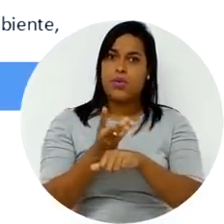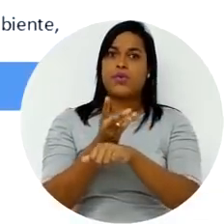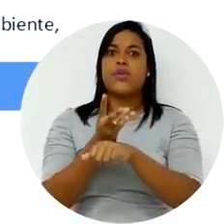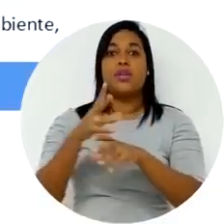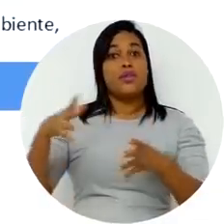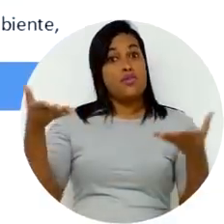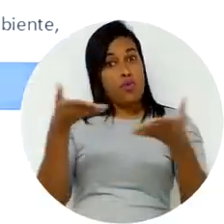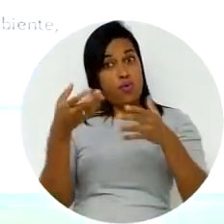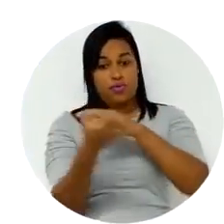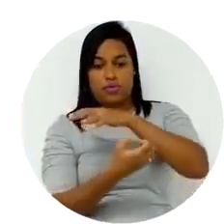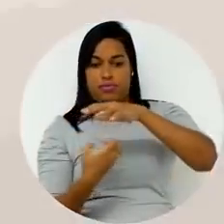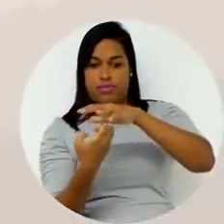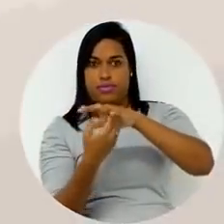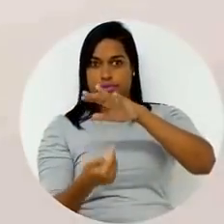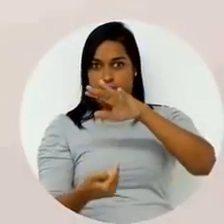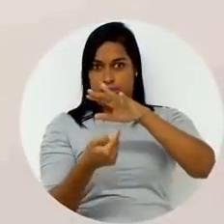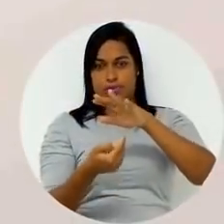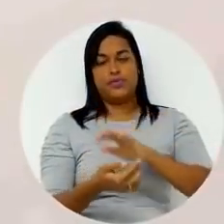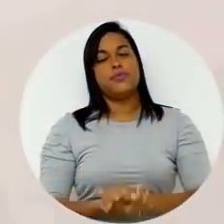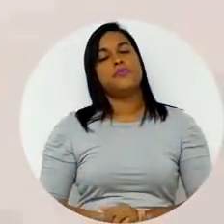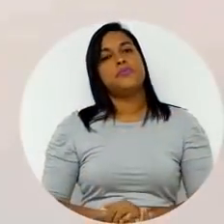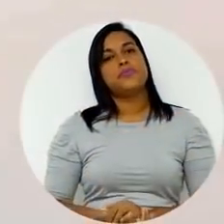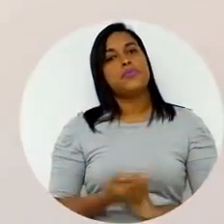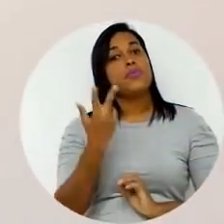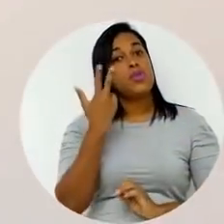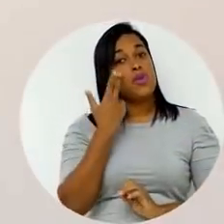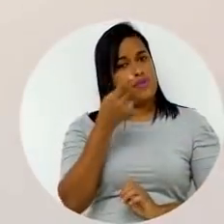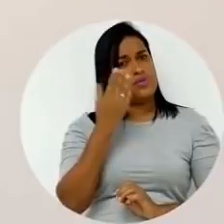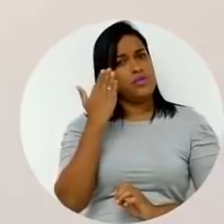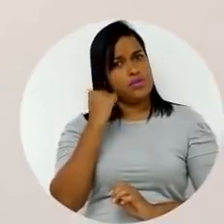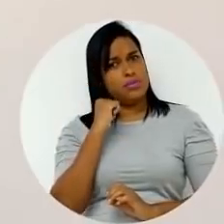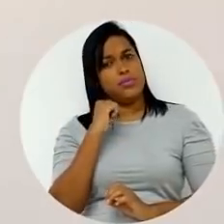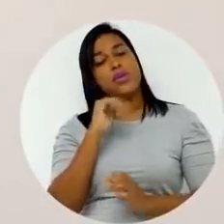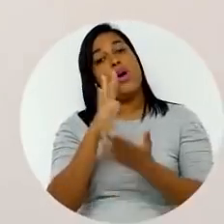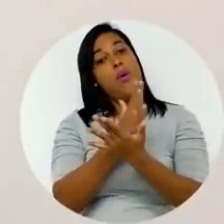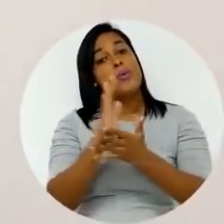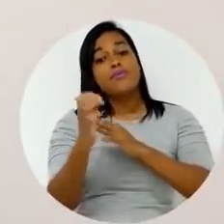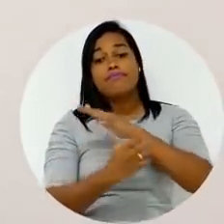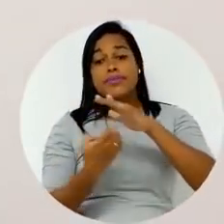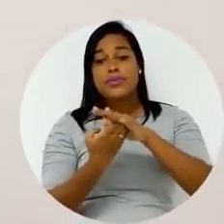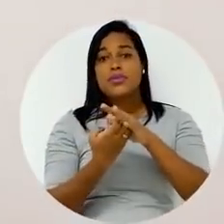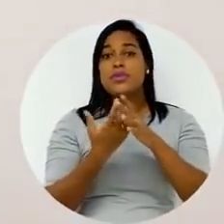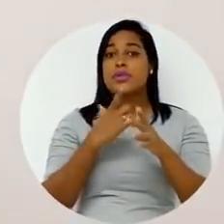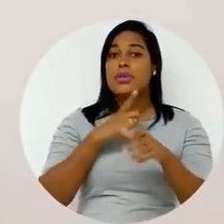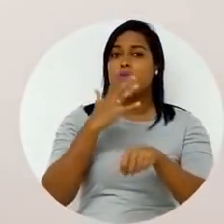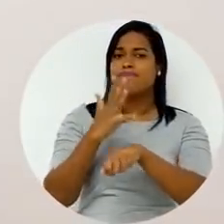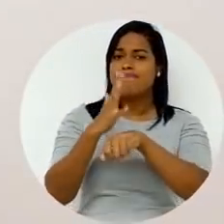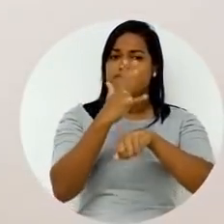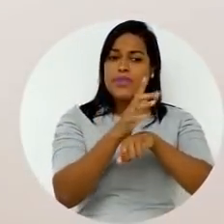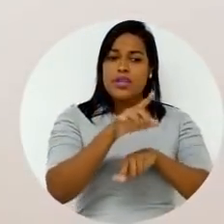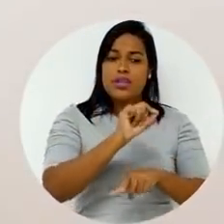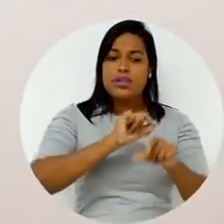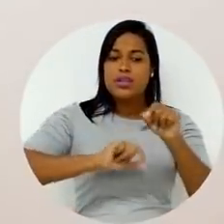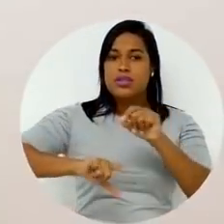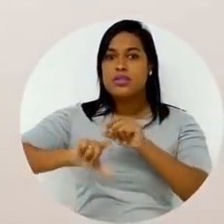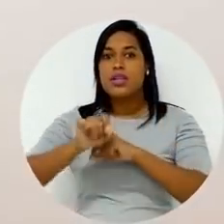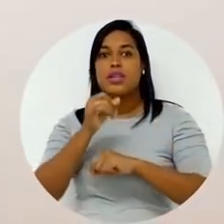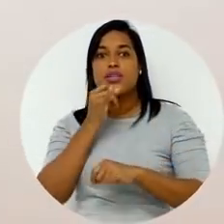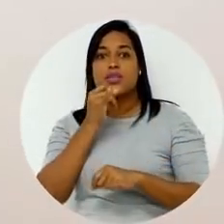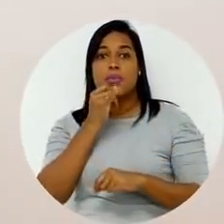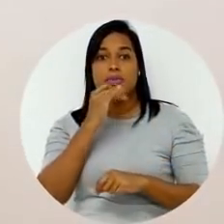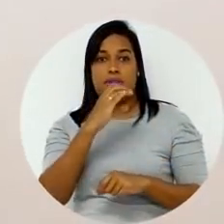mundo empresarial. Você sabia que normalmente muitas empresas praticam a seleção baseada